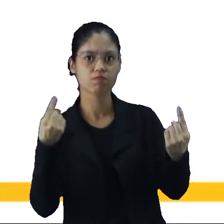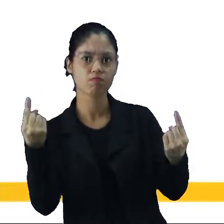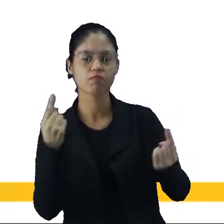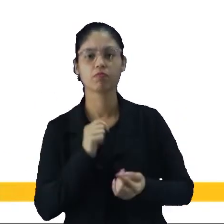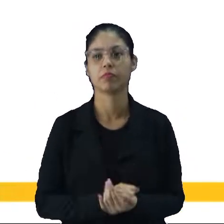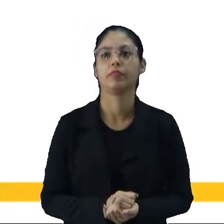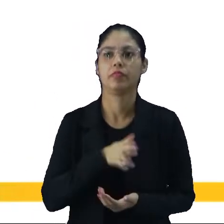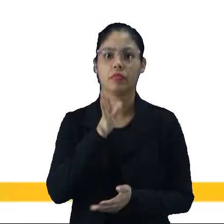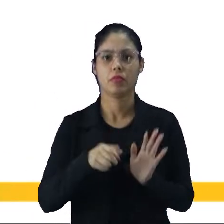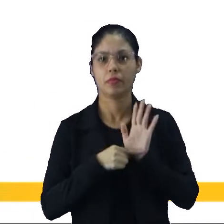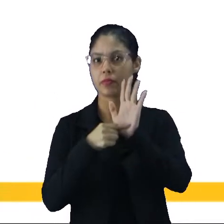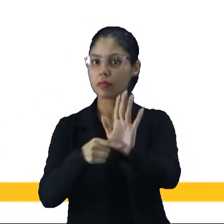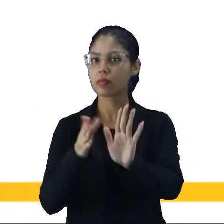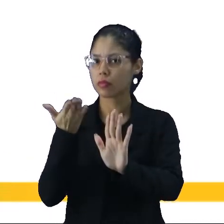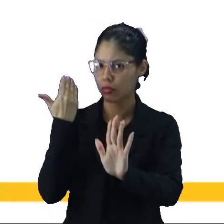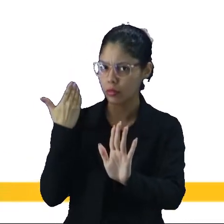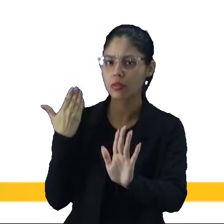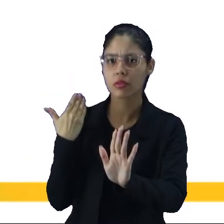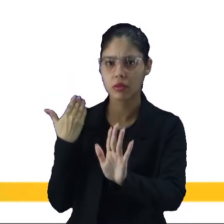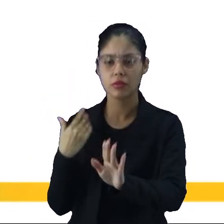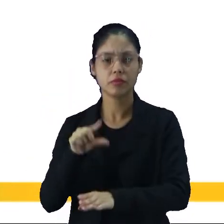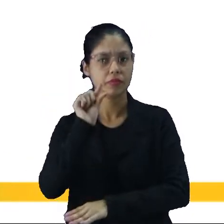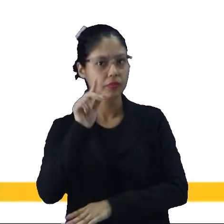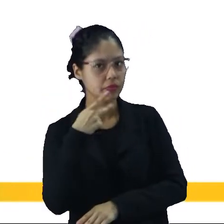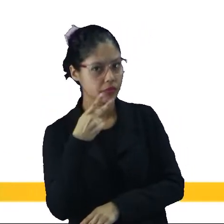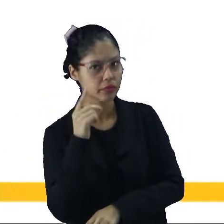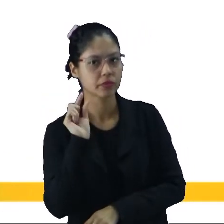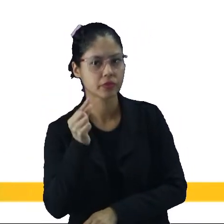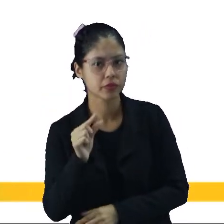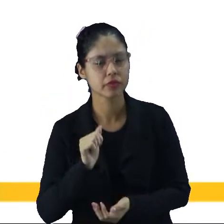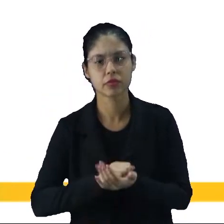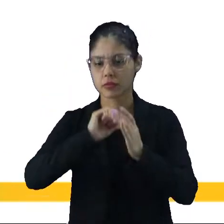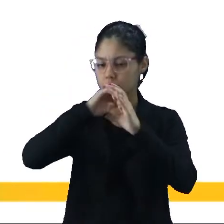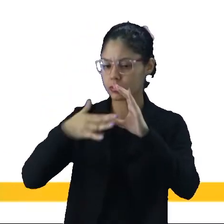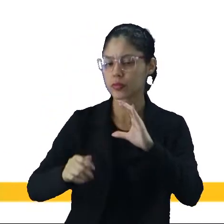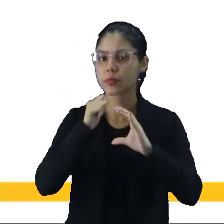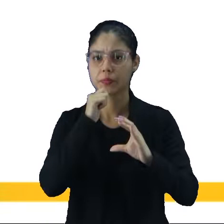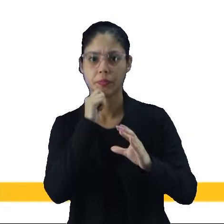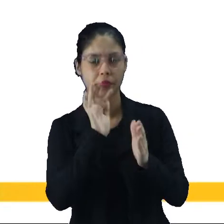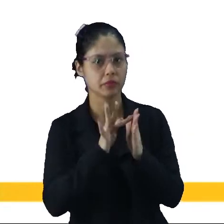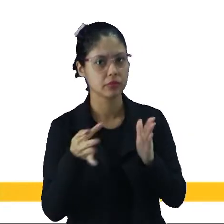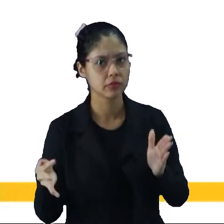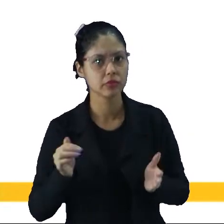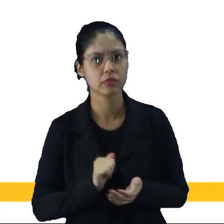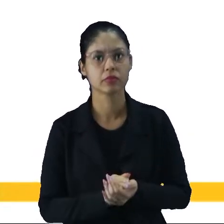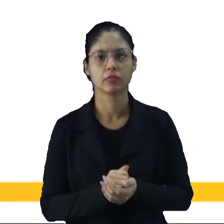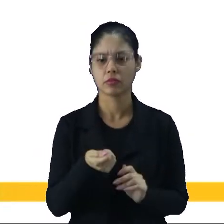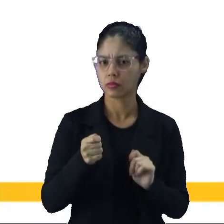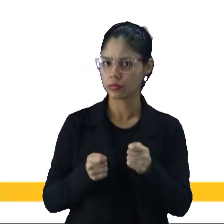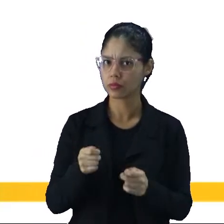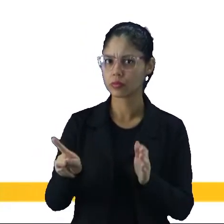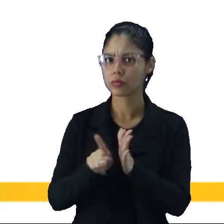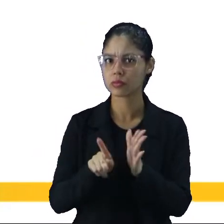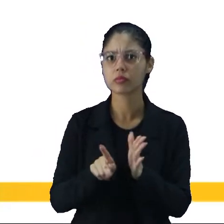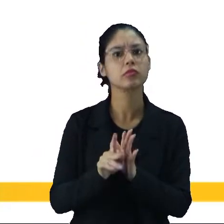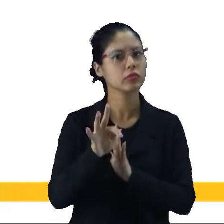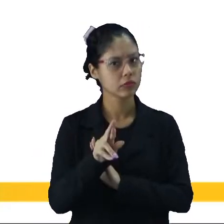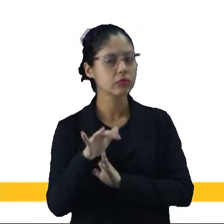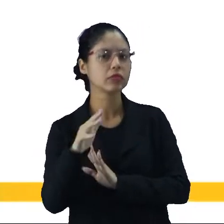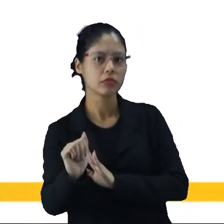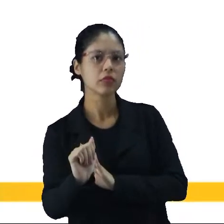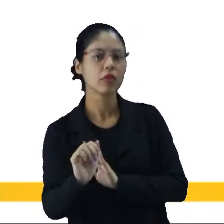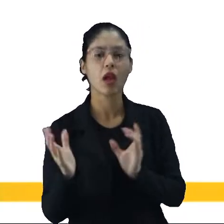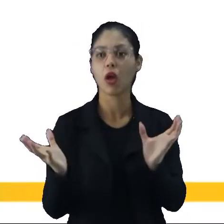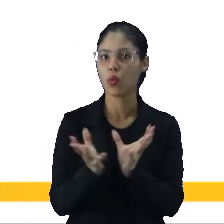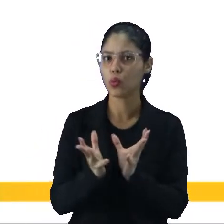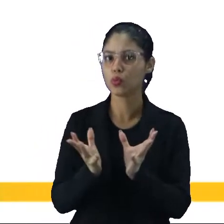Já mostramos isso aqui ainda há pouco. Vamos falar um pouco sobre as características da função. Domínio da função cosseno. É